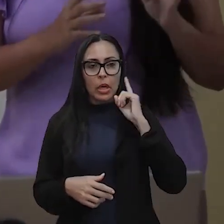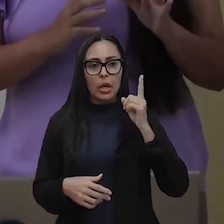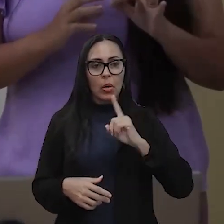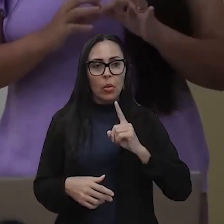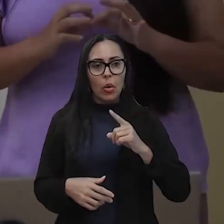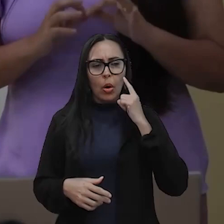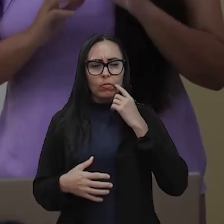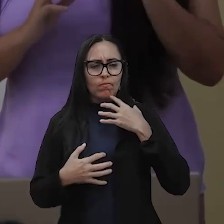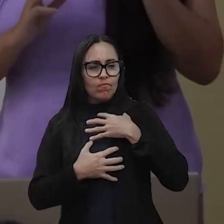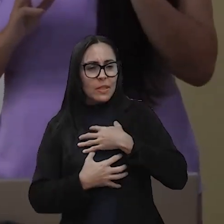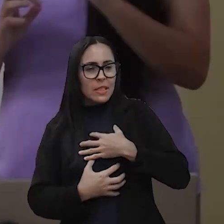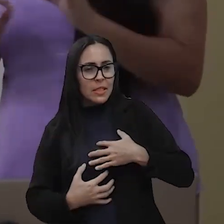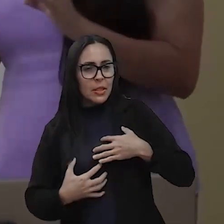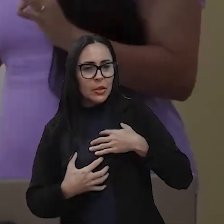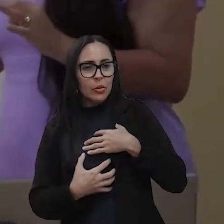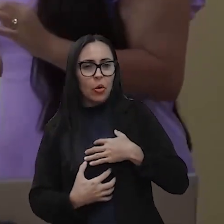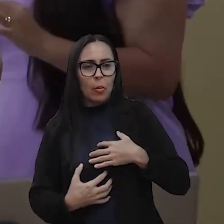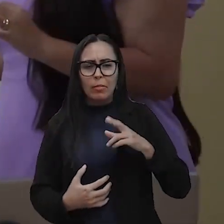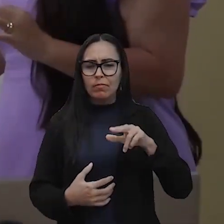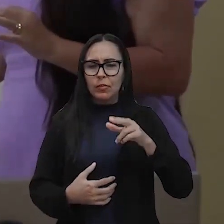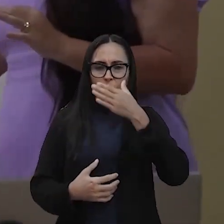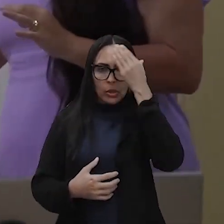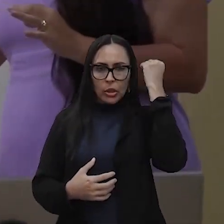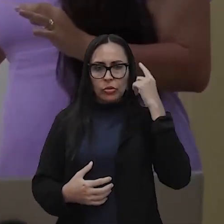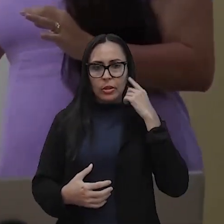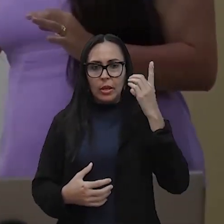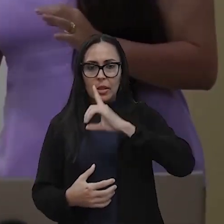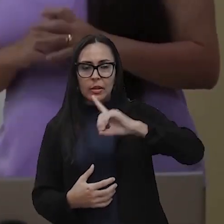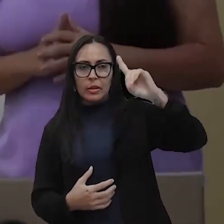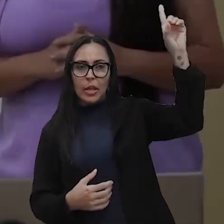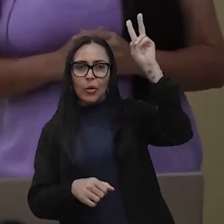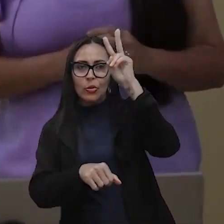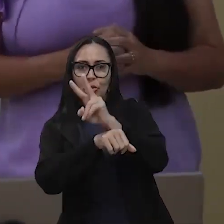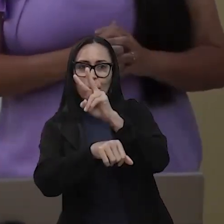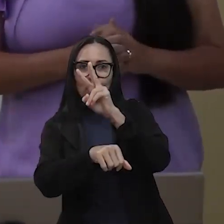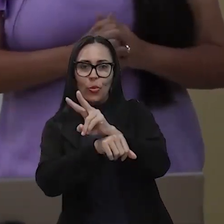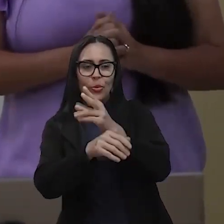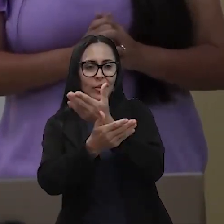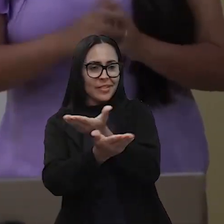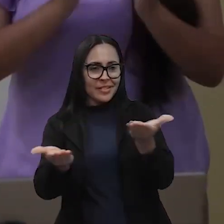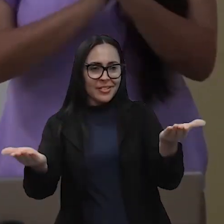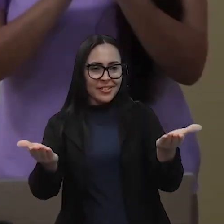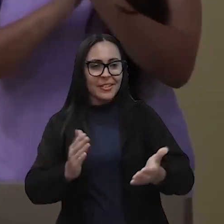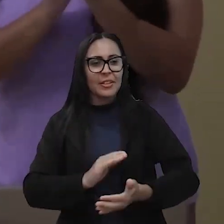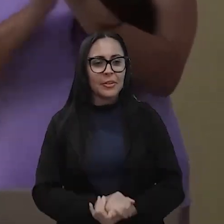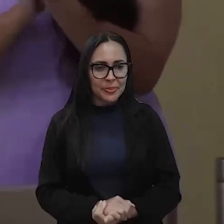nunca esqueçam, Deus estará cuidando de vocês.